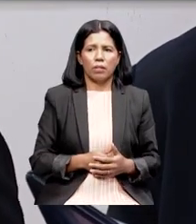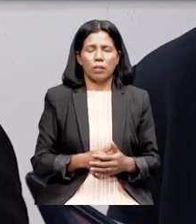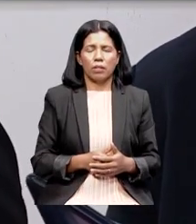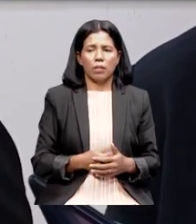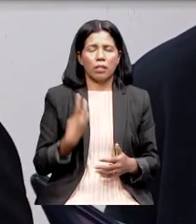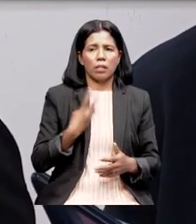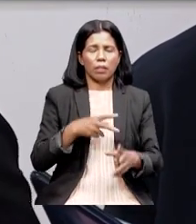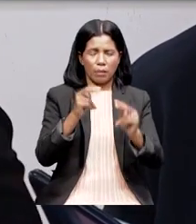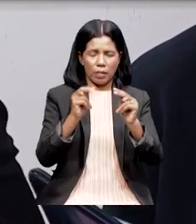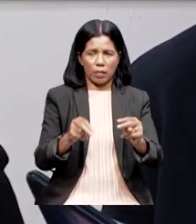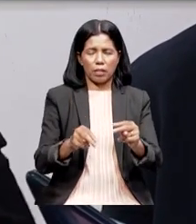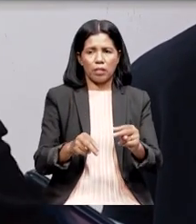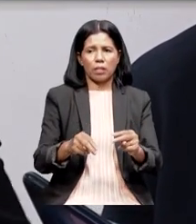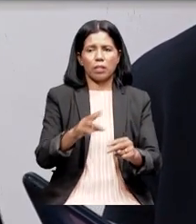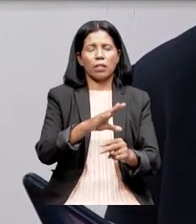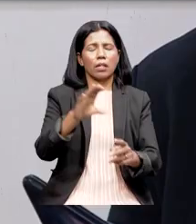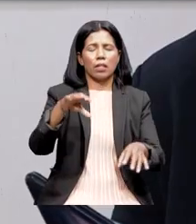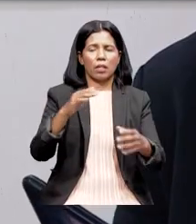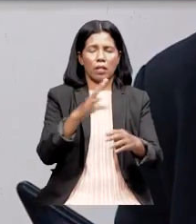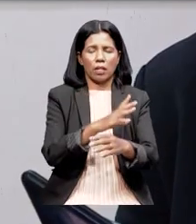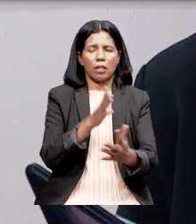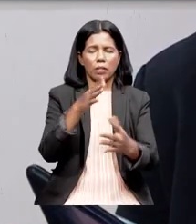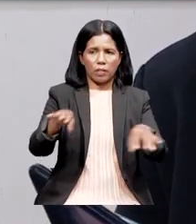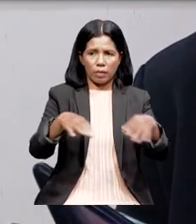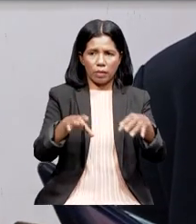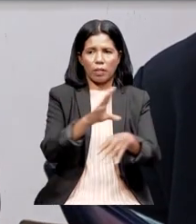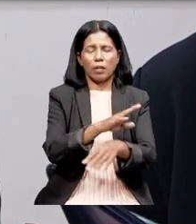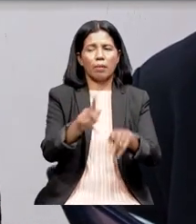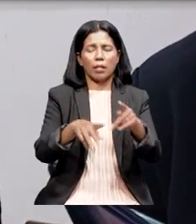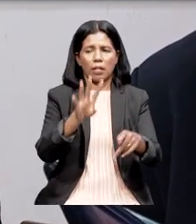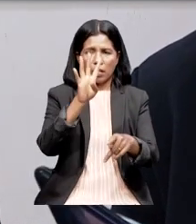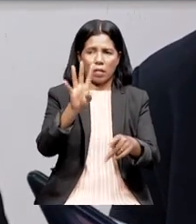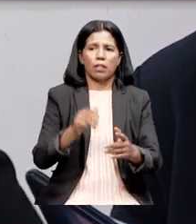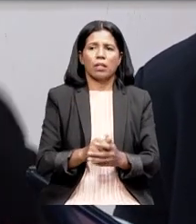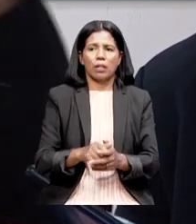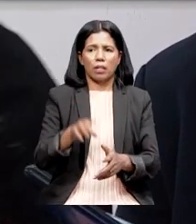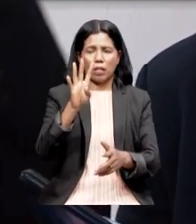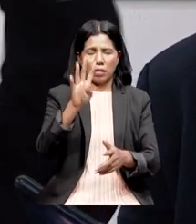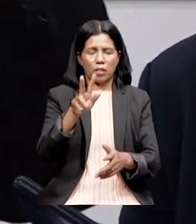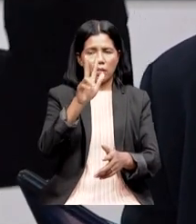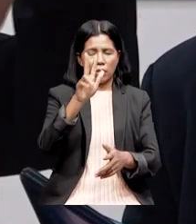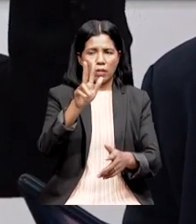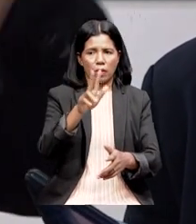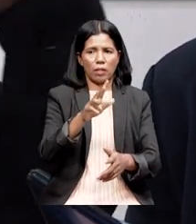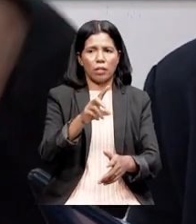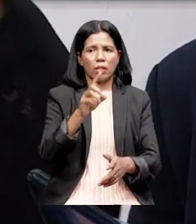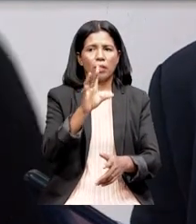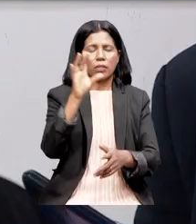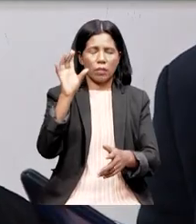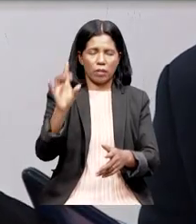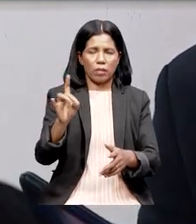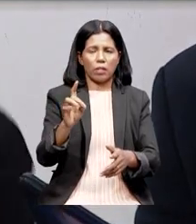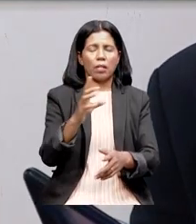ita precisa ser SIF, SIF não é que precisa, mínimo é uma enxada, né? Na enxada para todo o SIF, quando 8 horas,